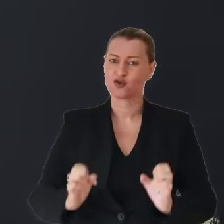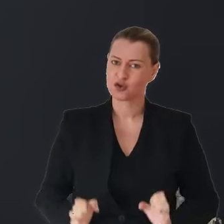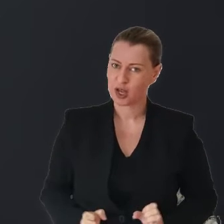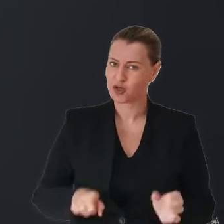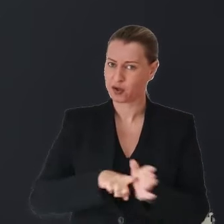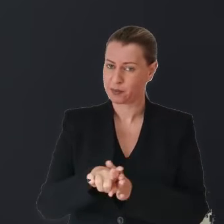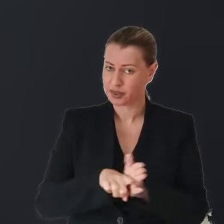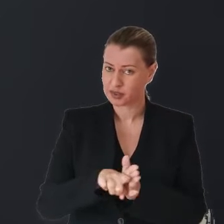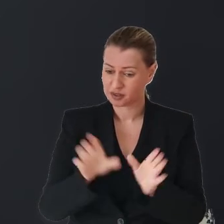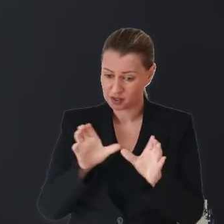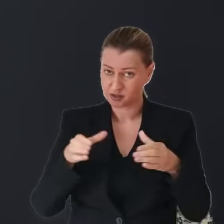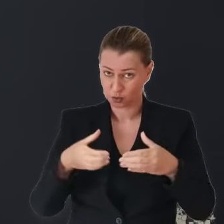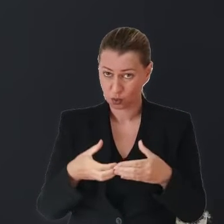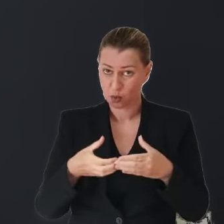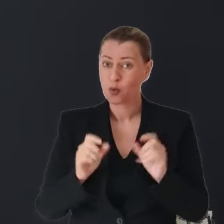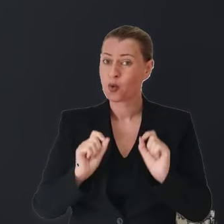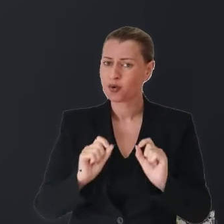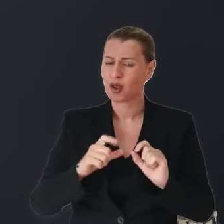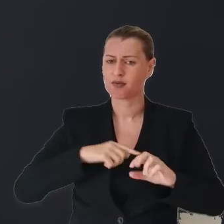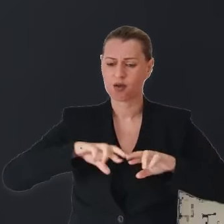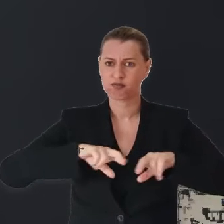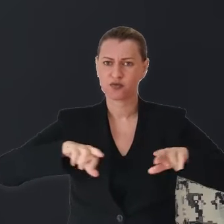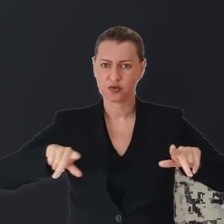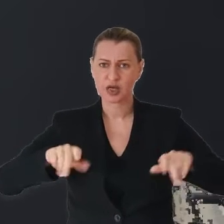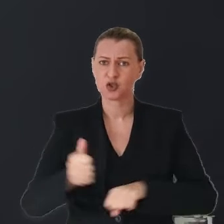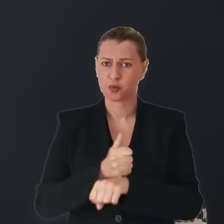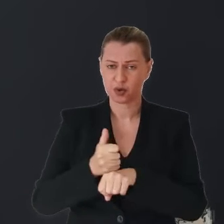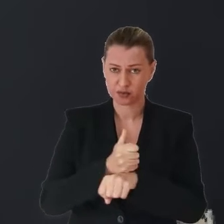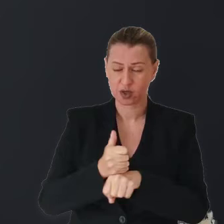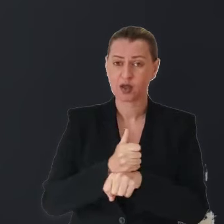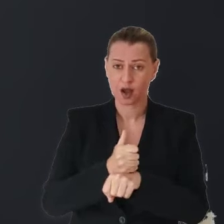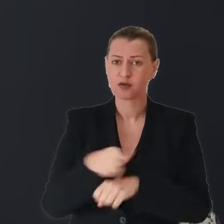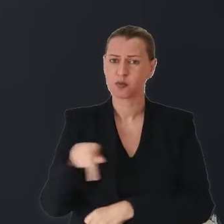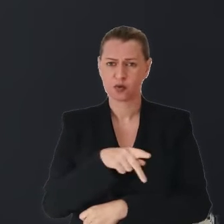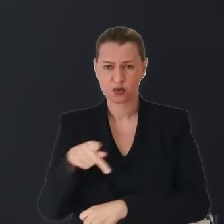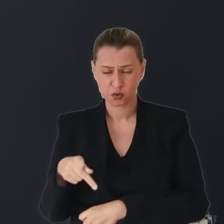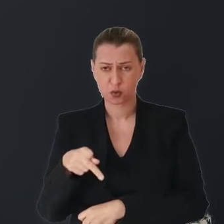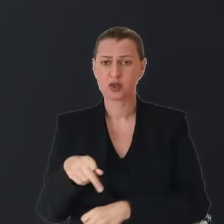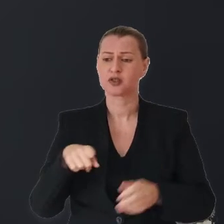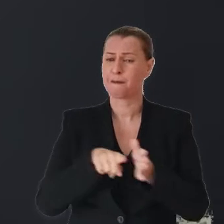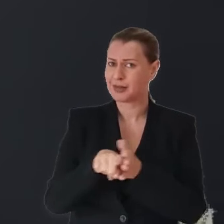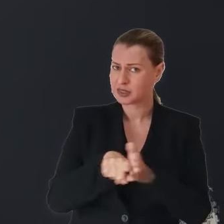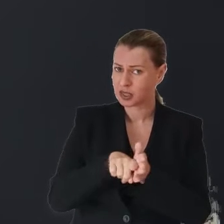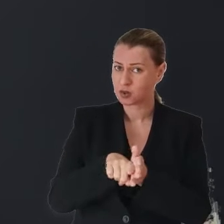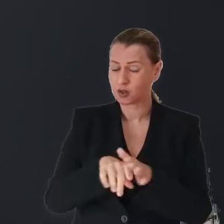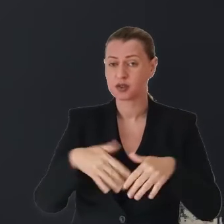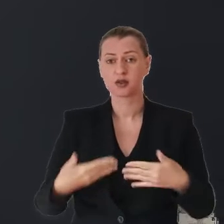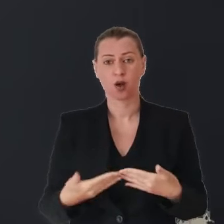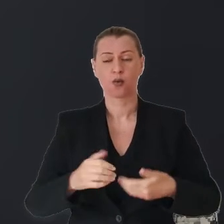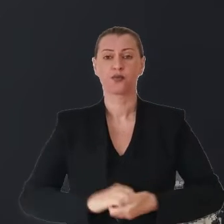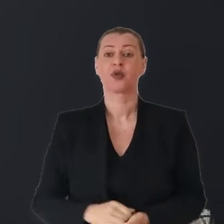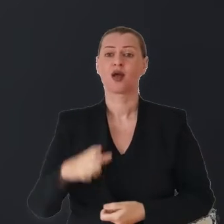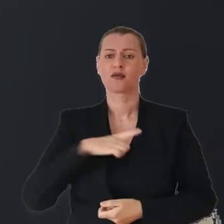Pesquisa, ele é uma equipe multidisciplinar, de professores, pesquisadores.